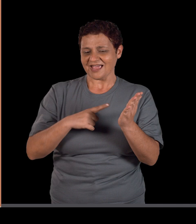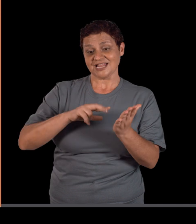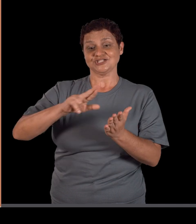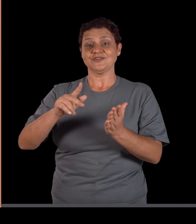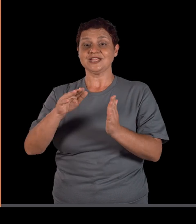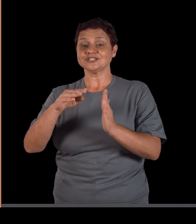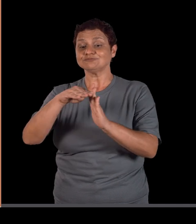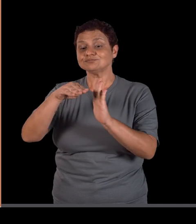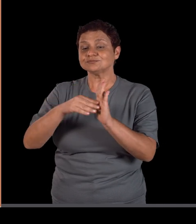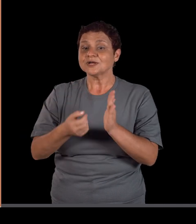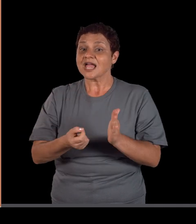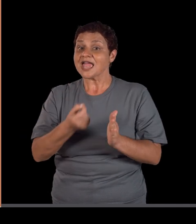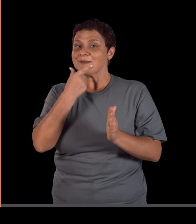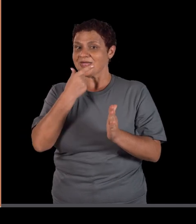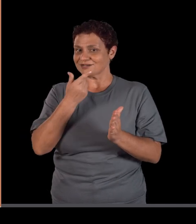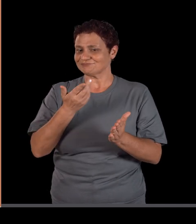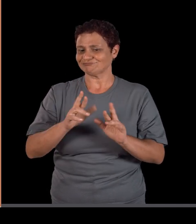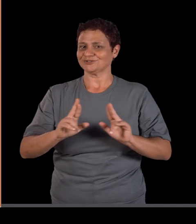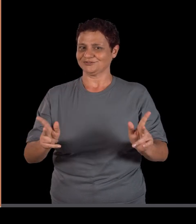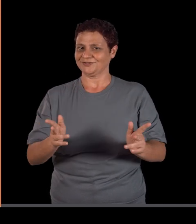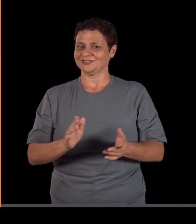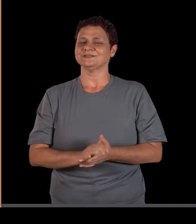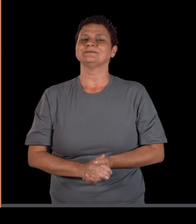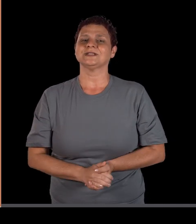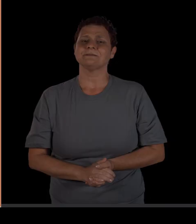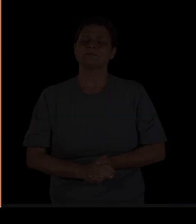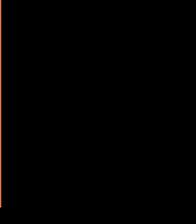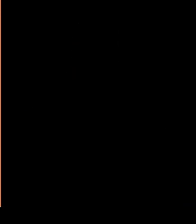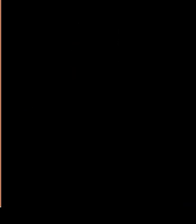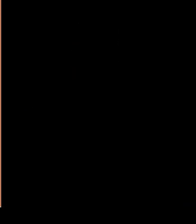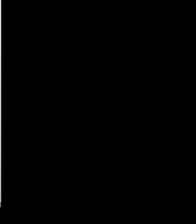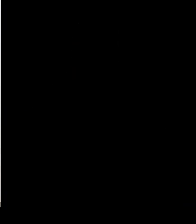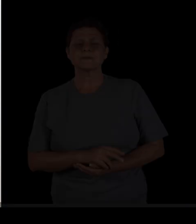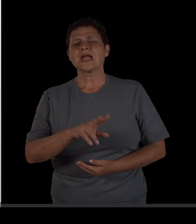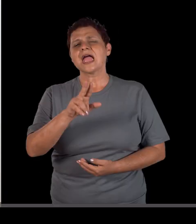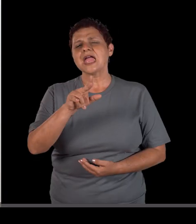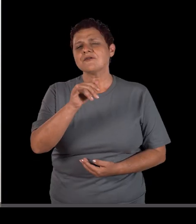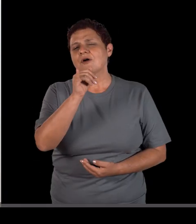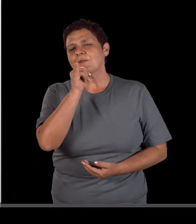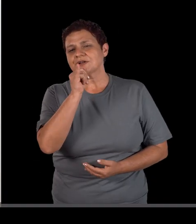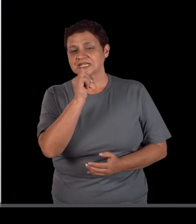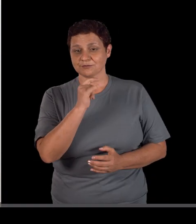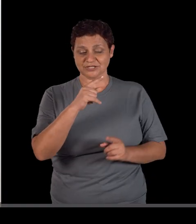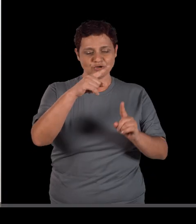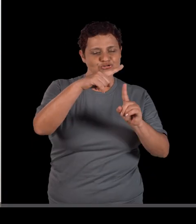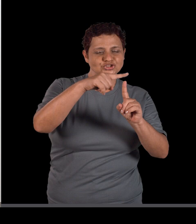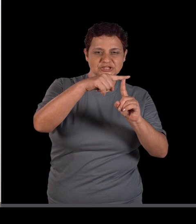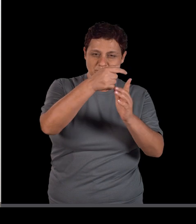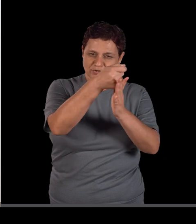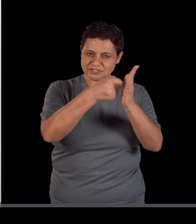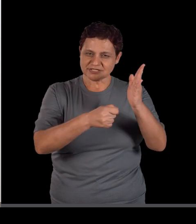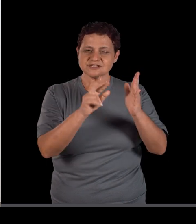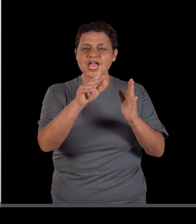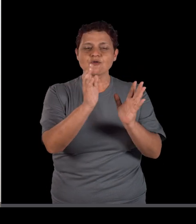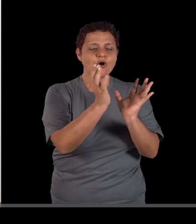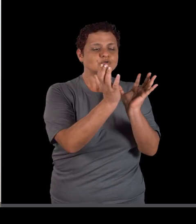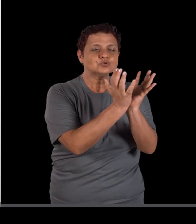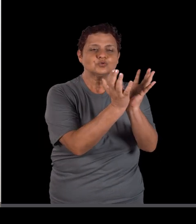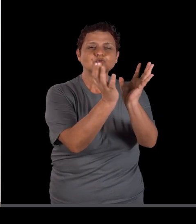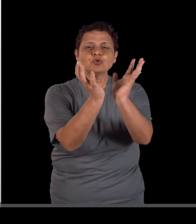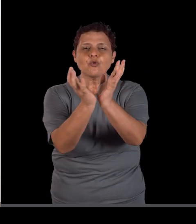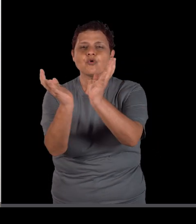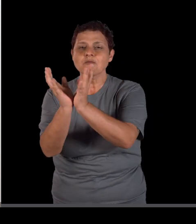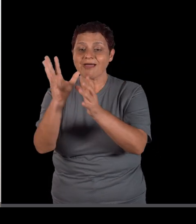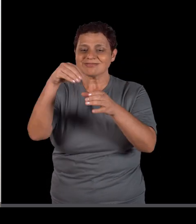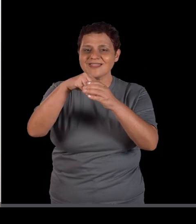uma receita, ela é diferente de uma bula de remédio, por exemplo. É como se os tipos textuais fossem as